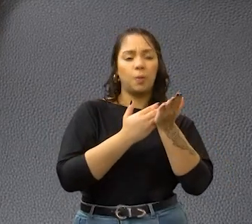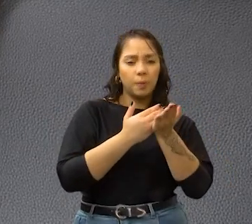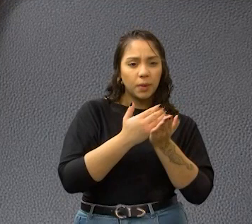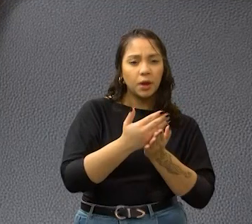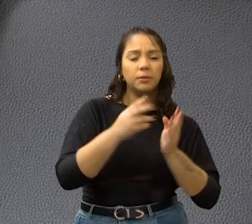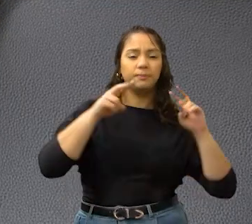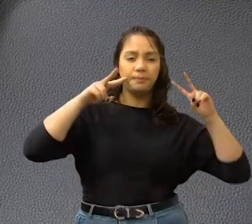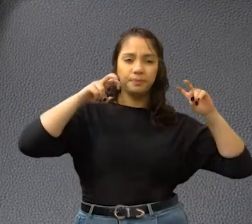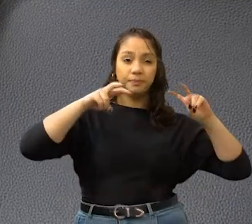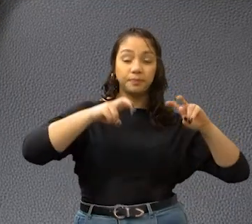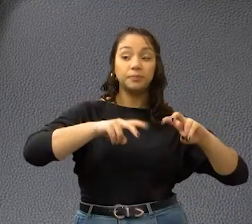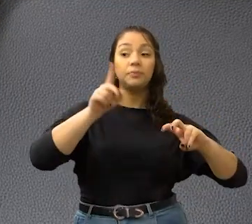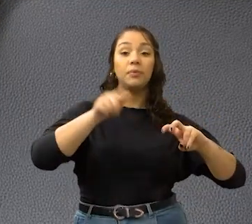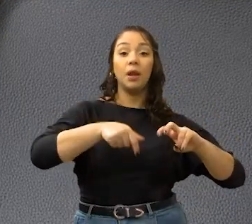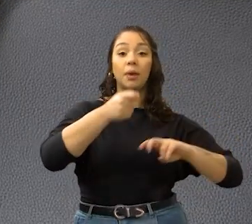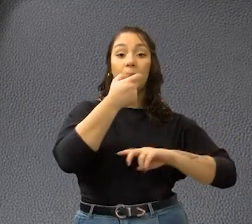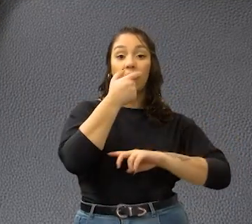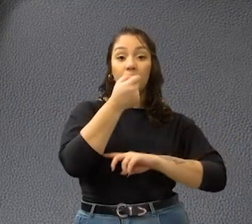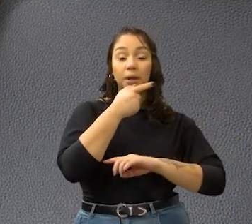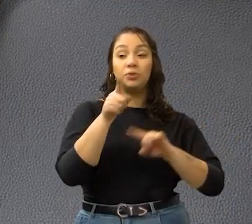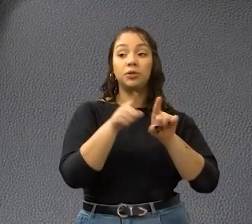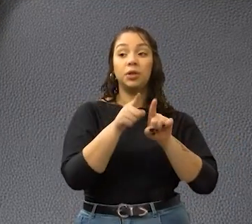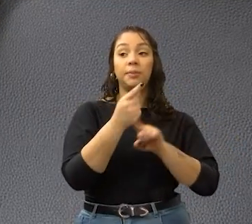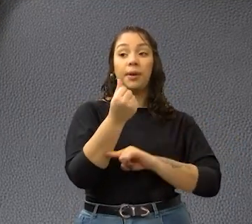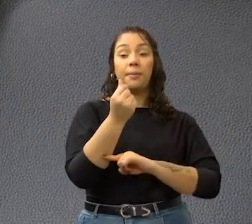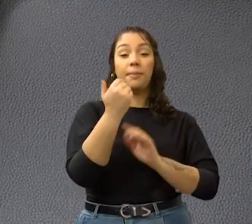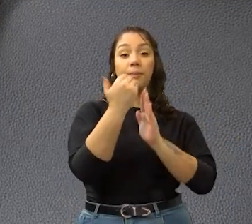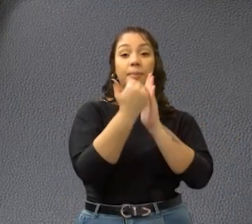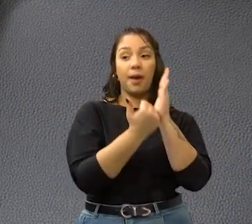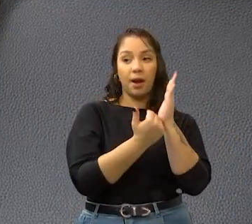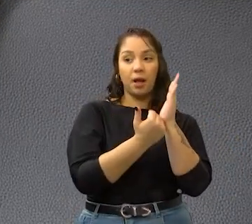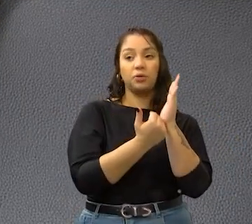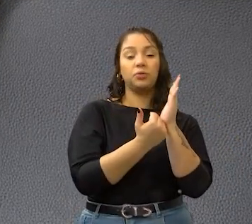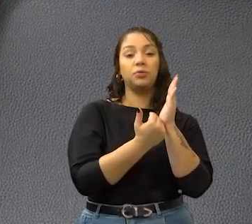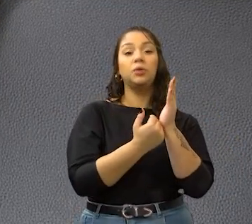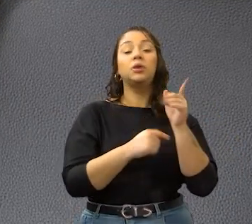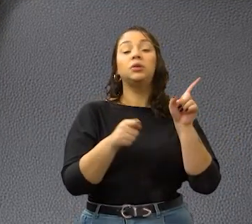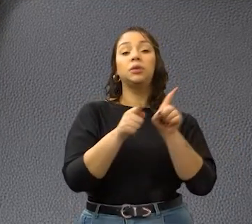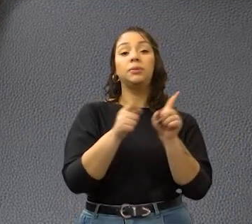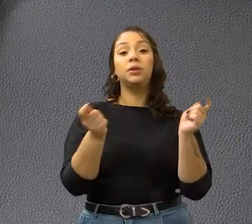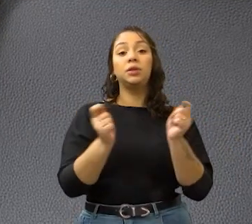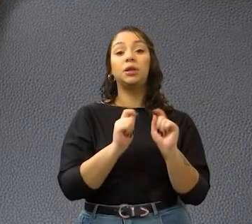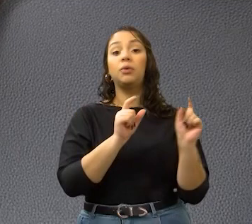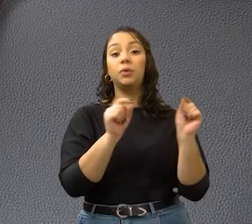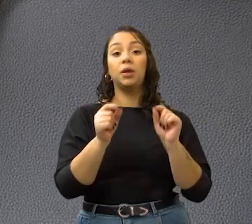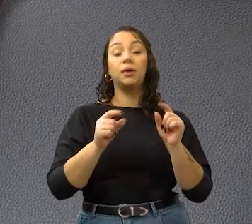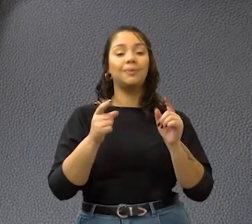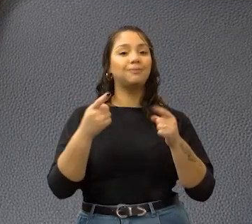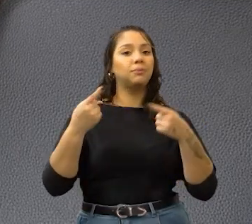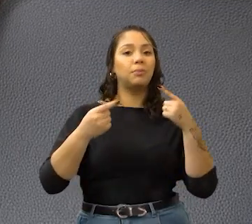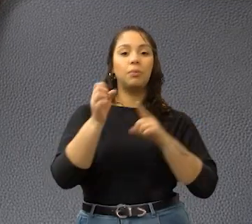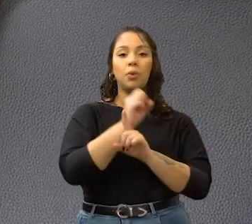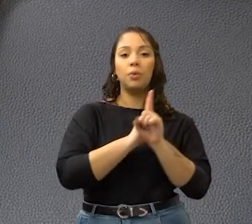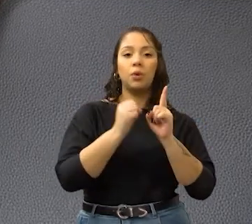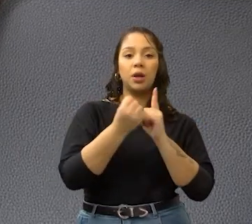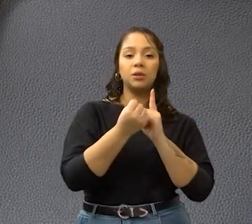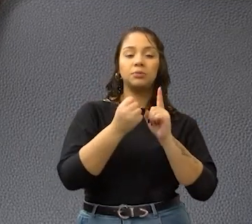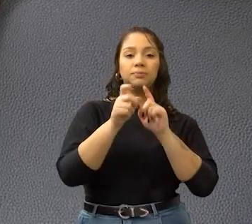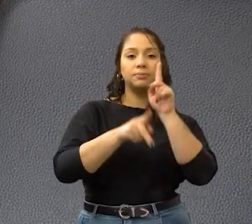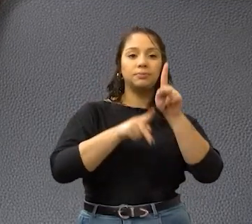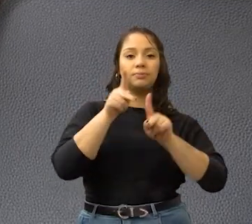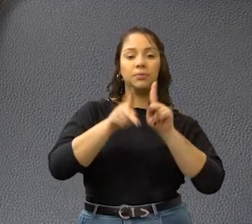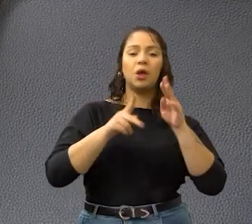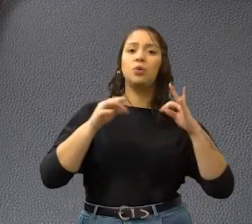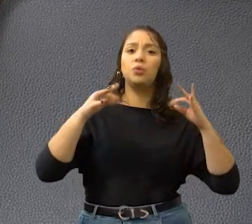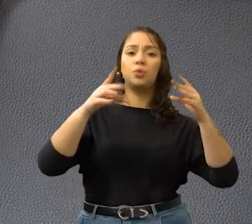gente começar a ver isso como medicamento, baratear os custos, possibilitar que a população como um todo tenha